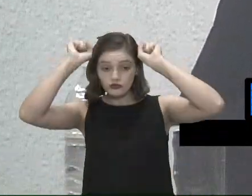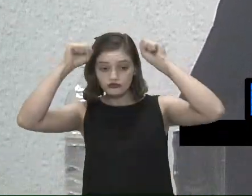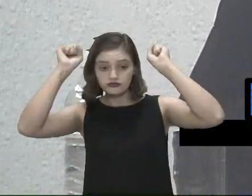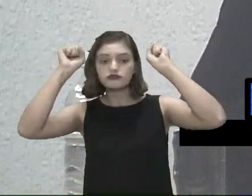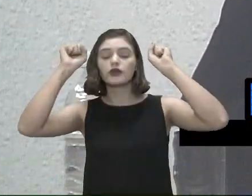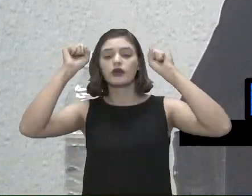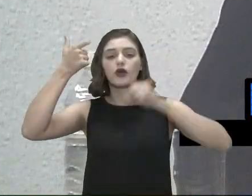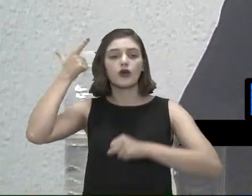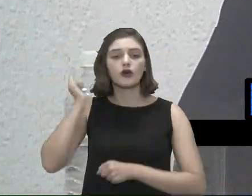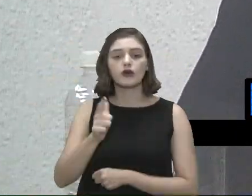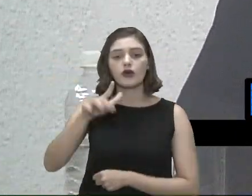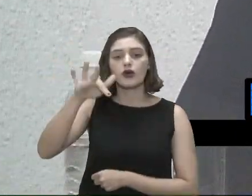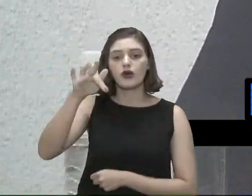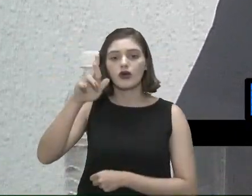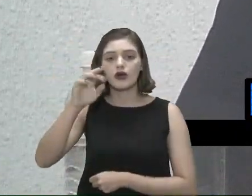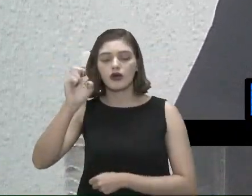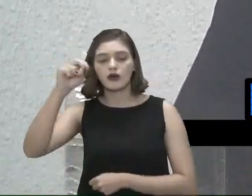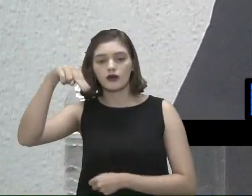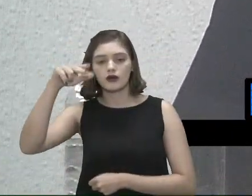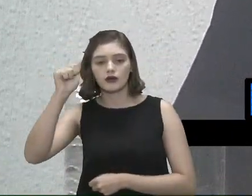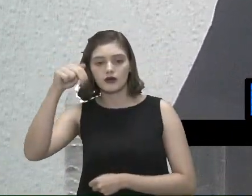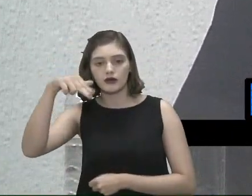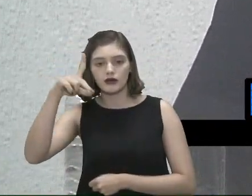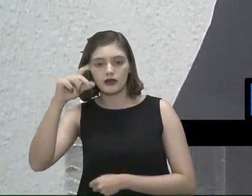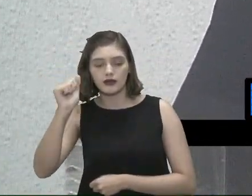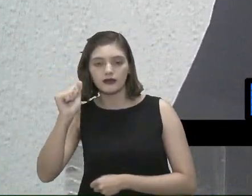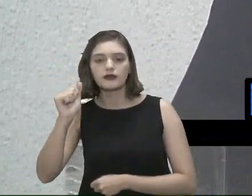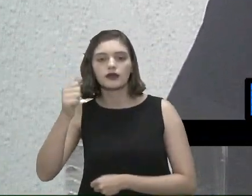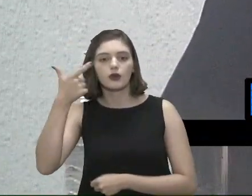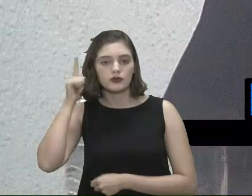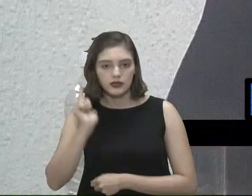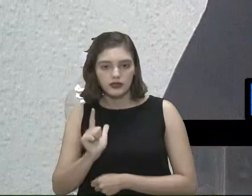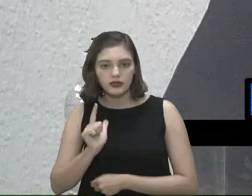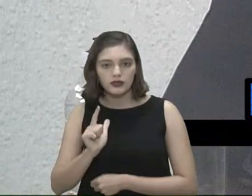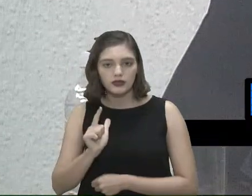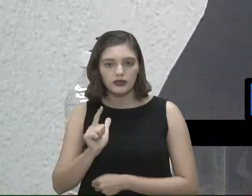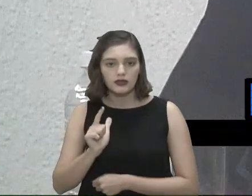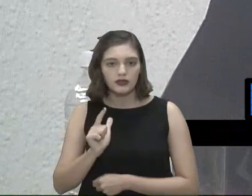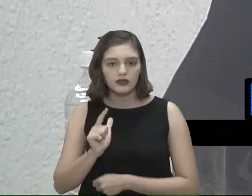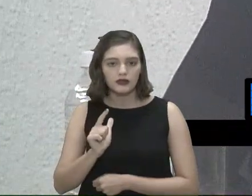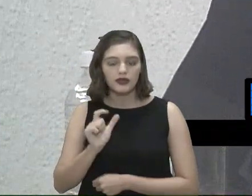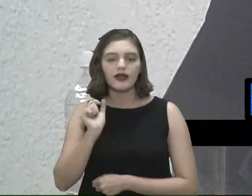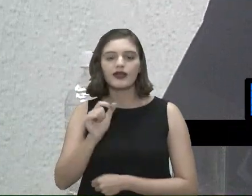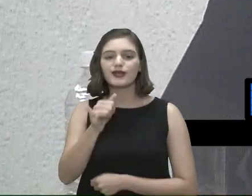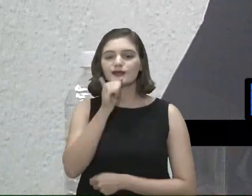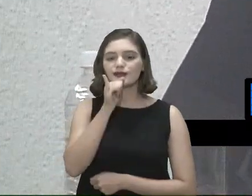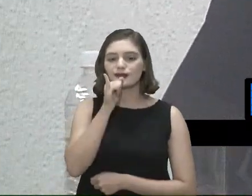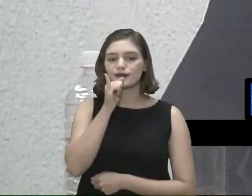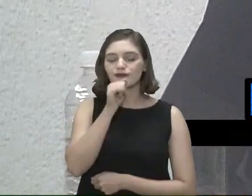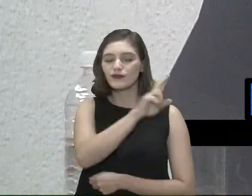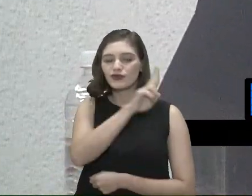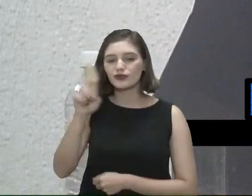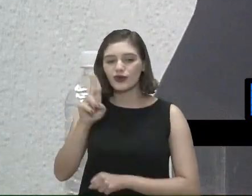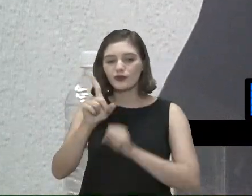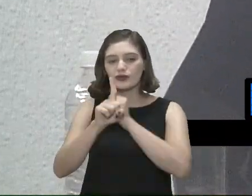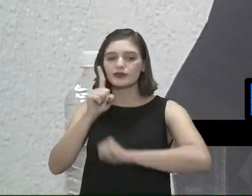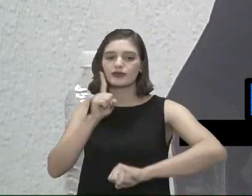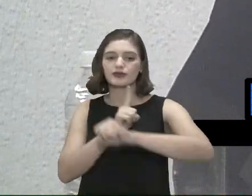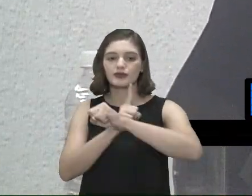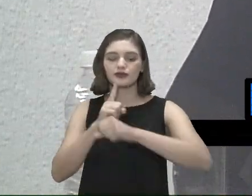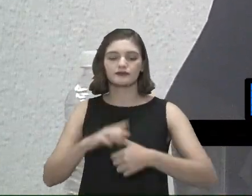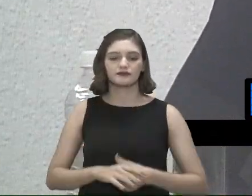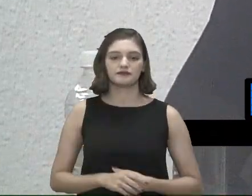consegue chamar a Fernanda Montenegro de Fernanda Montenegro? Pois é. Aí que está um exemplo de nome social,